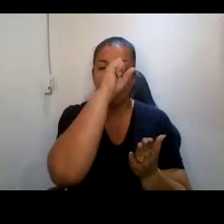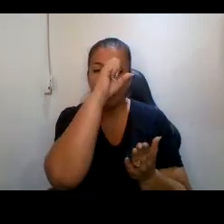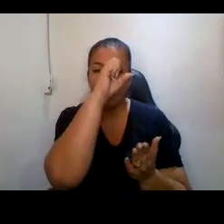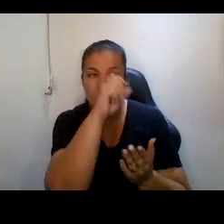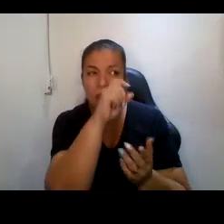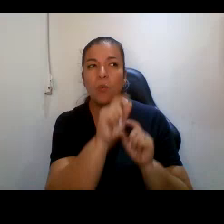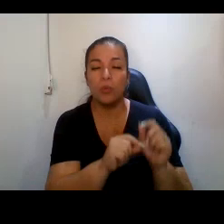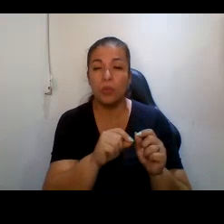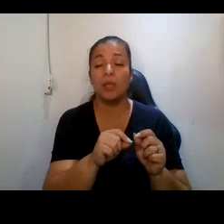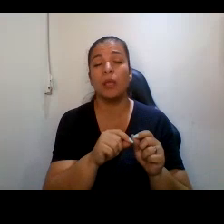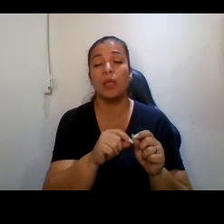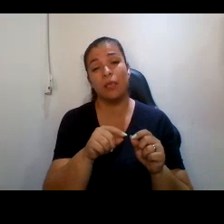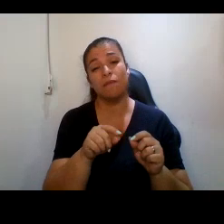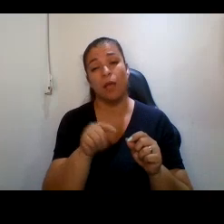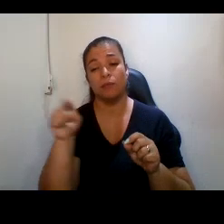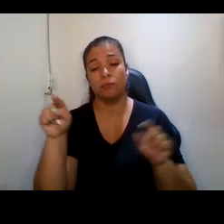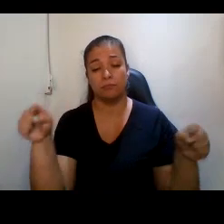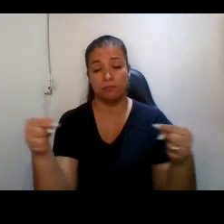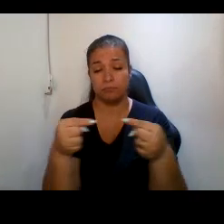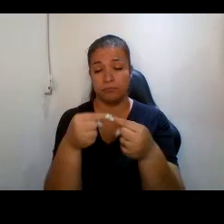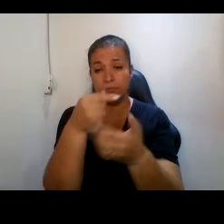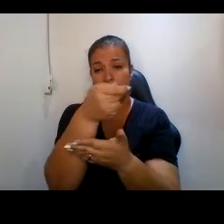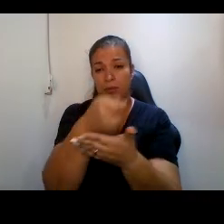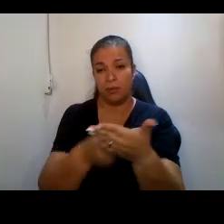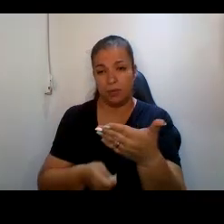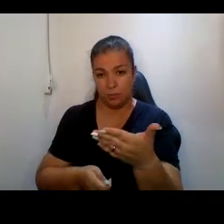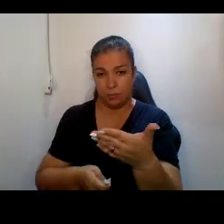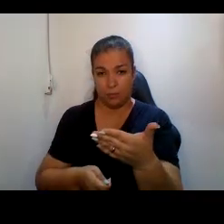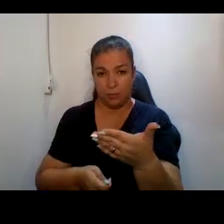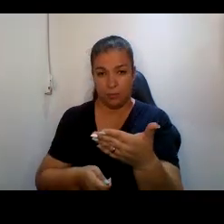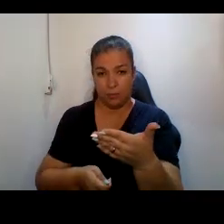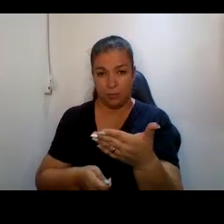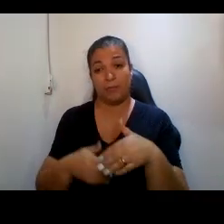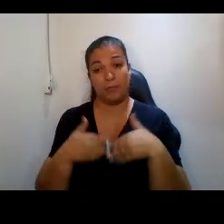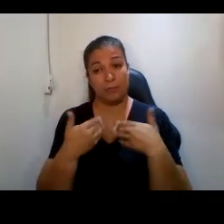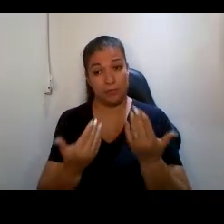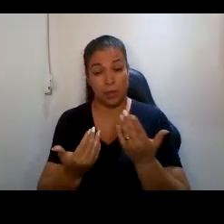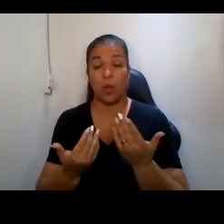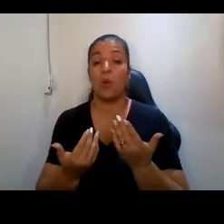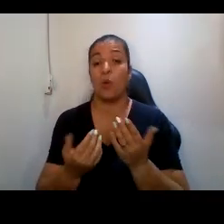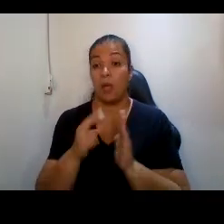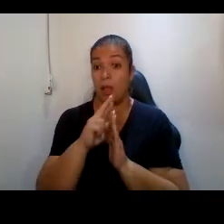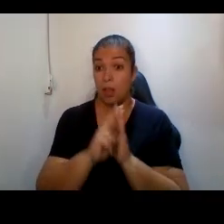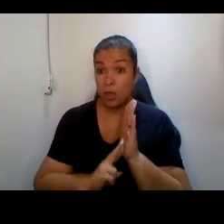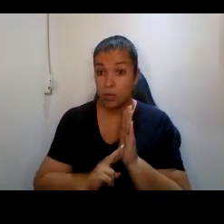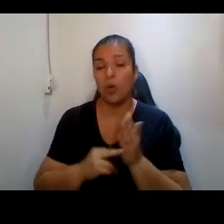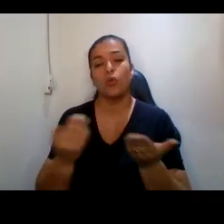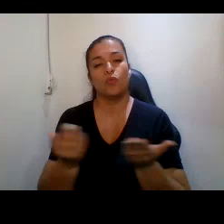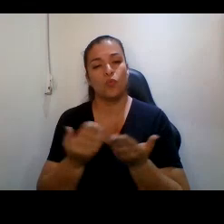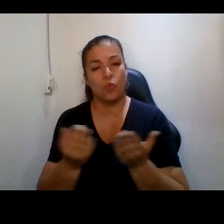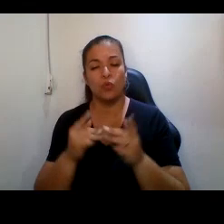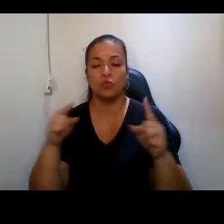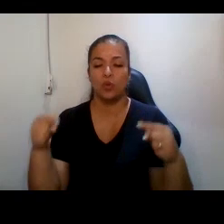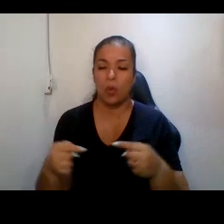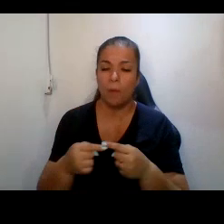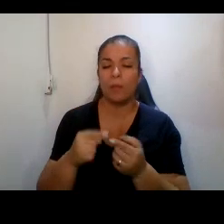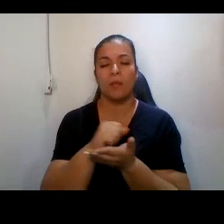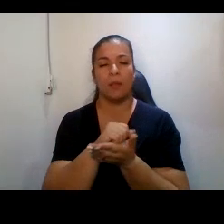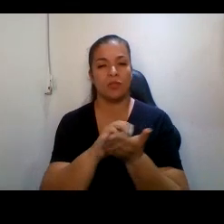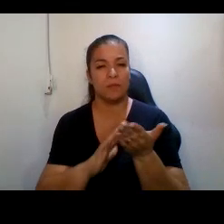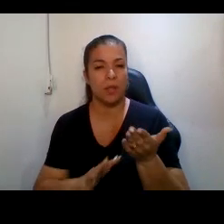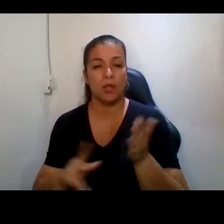né? Então, o relatório atual refere-se a uma atividade da disciplina